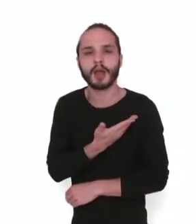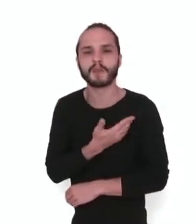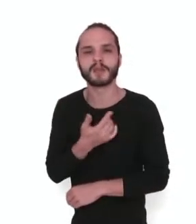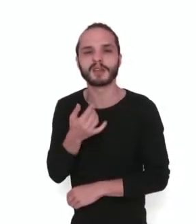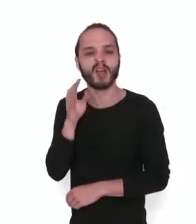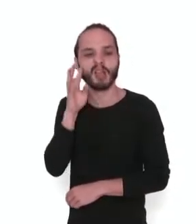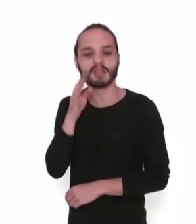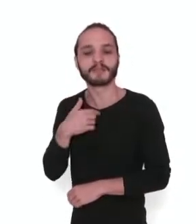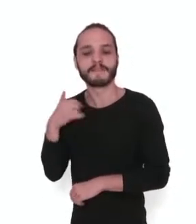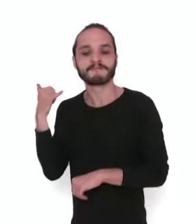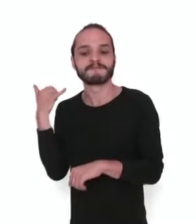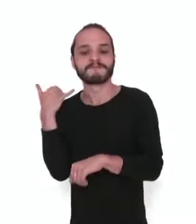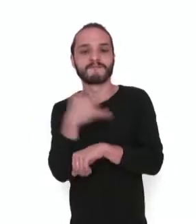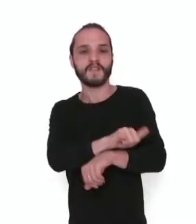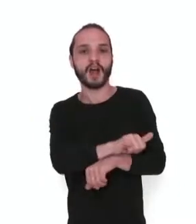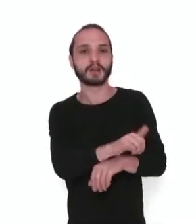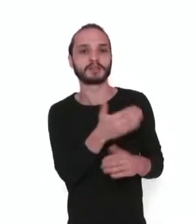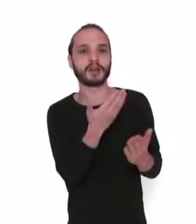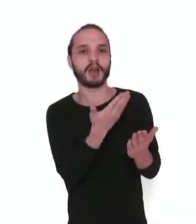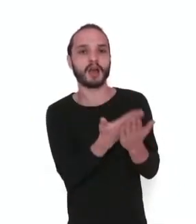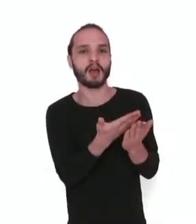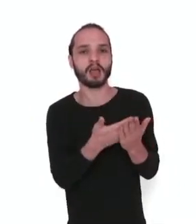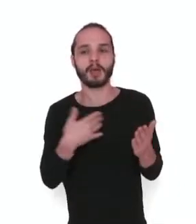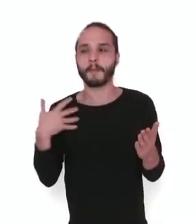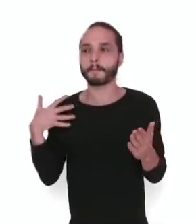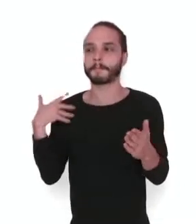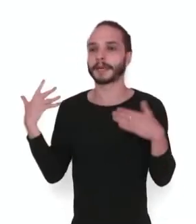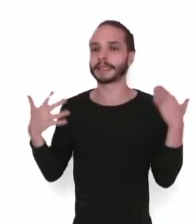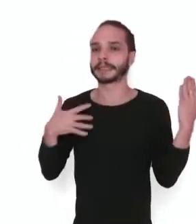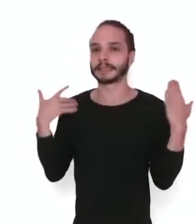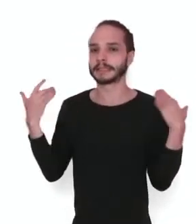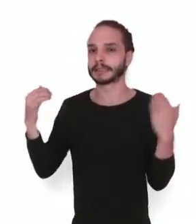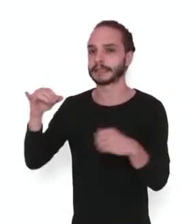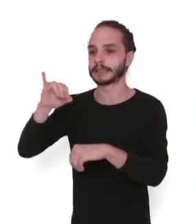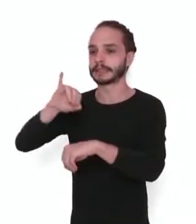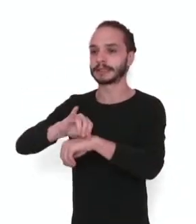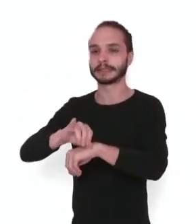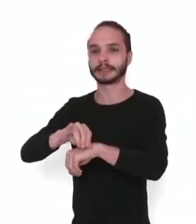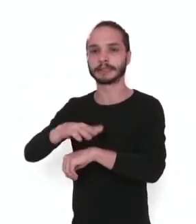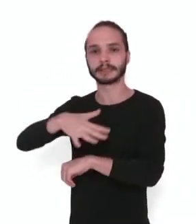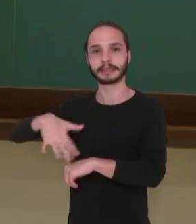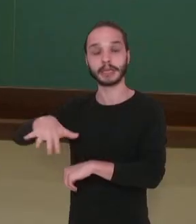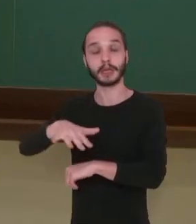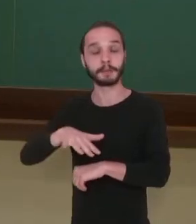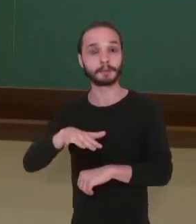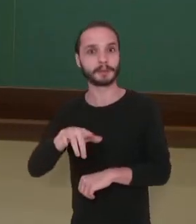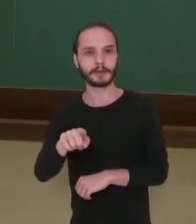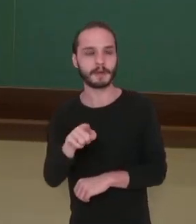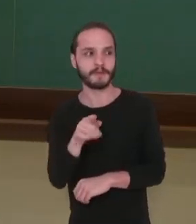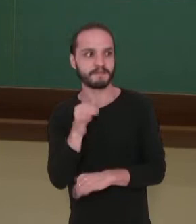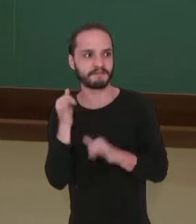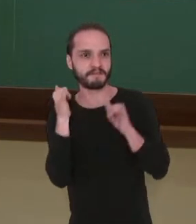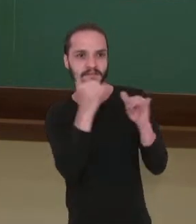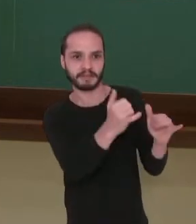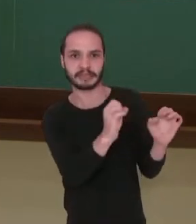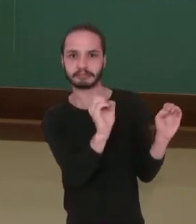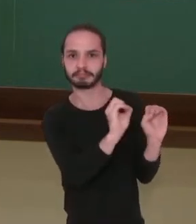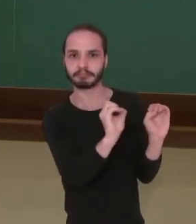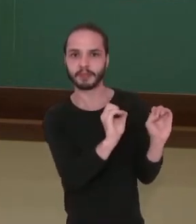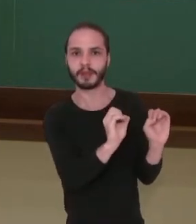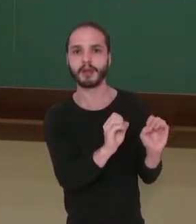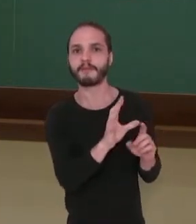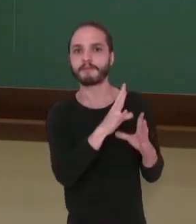aula para ir passear no centro da cidade. Não avisaram ninguém, fizeram tudo na surdina e fugiram